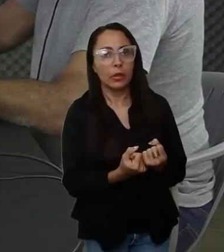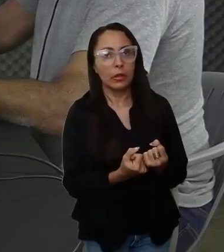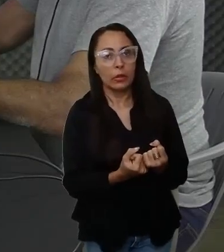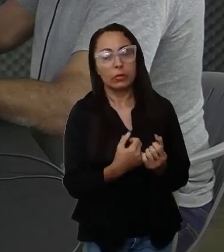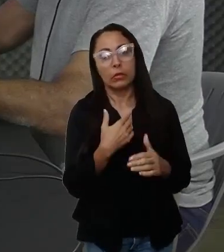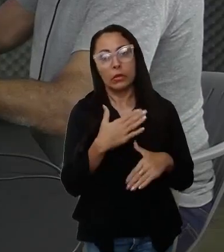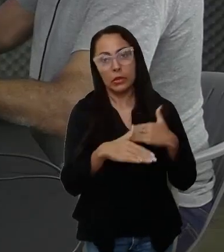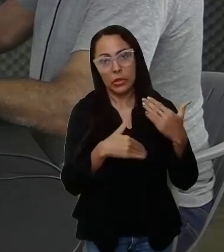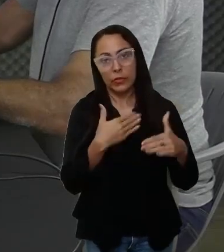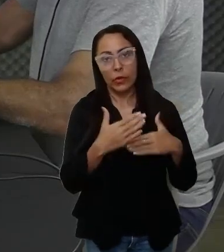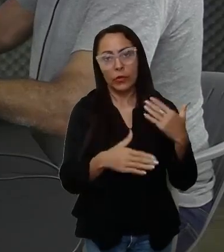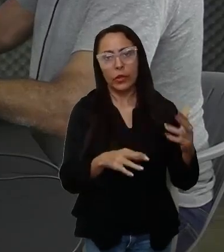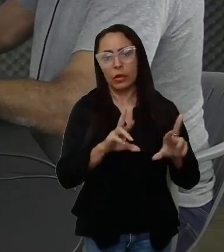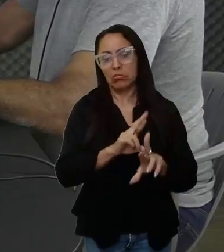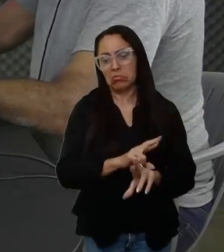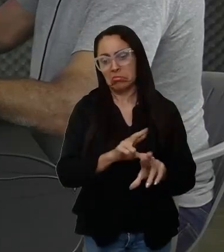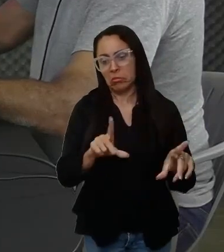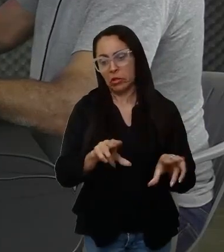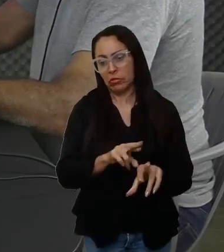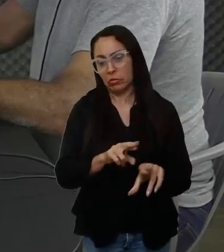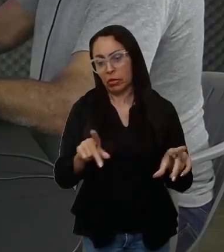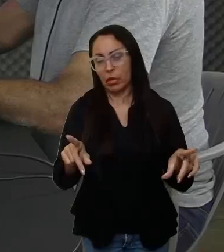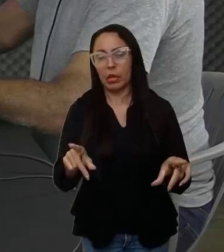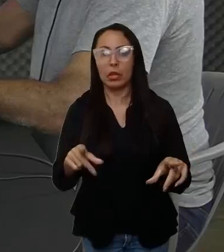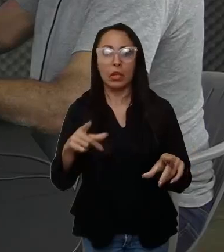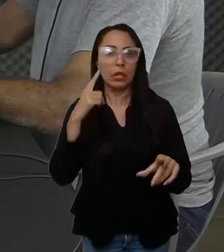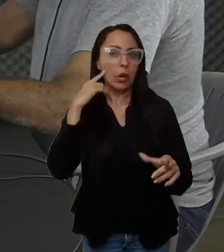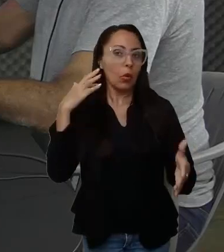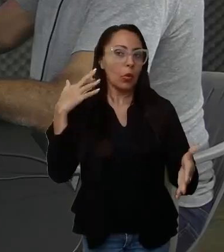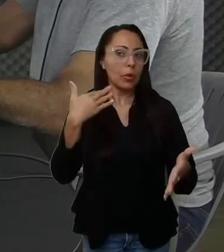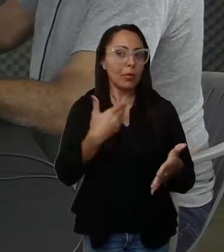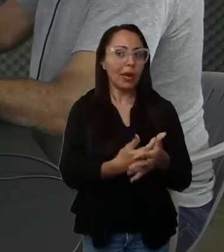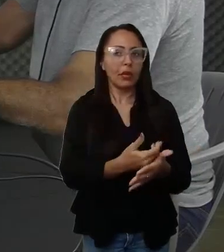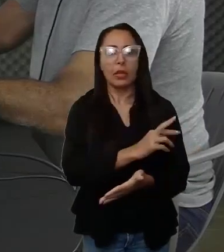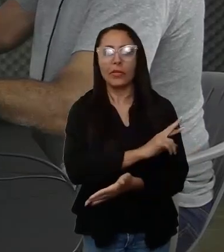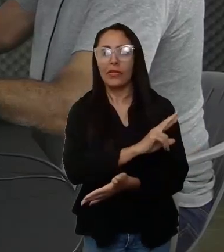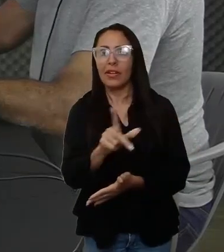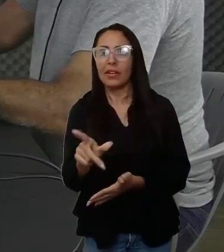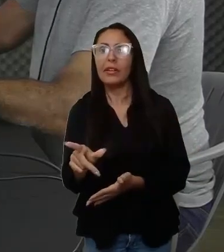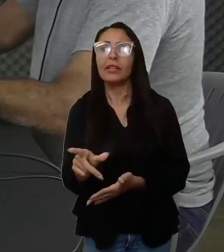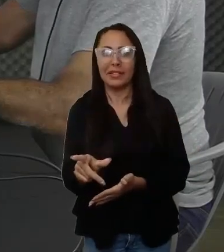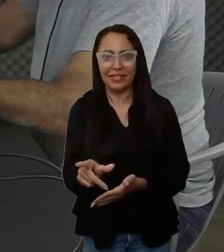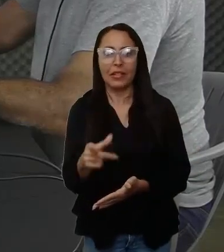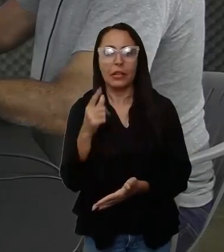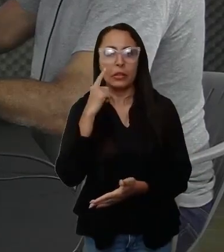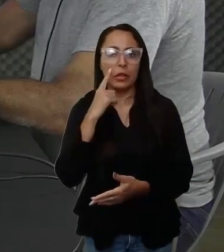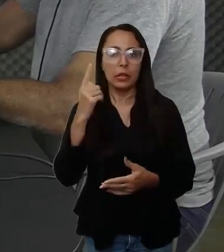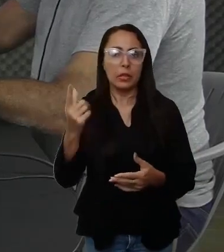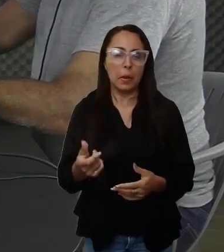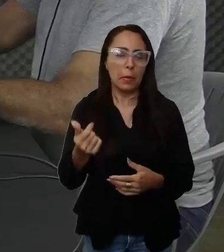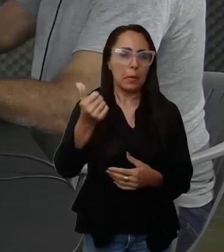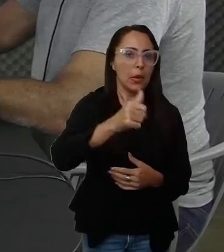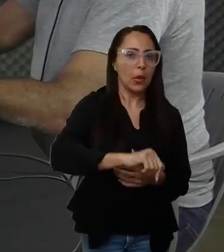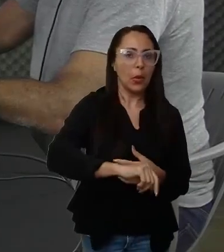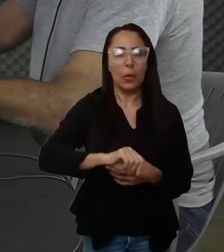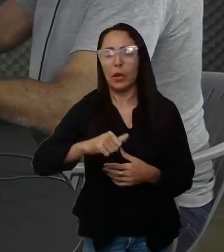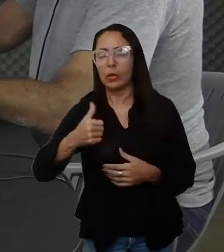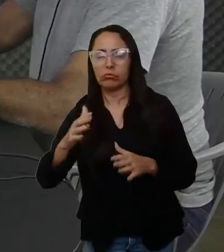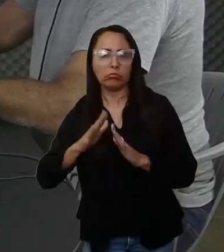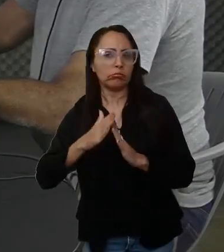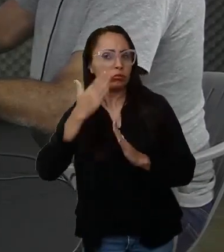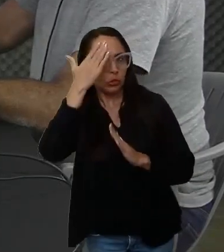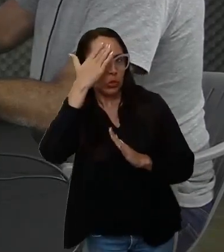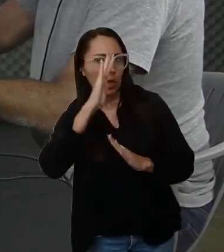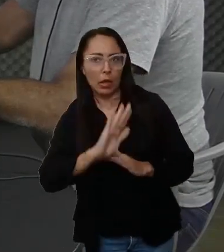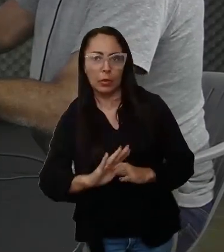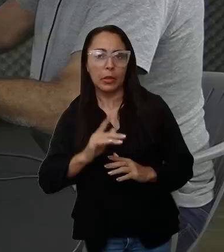desenvolvida de maneiras diferentes, então o impacto será diferente, foi diferente. Ser pior ou menor, não se sabe.